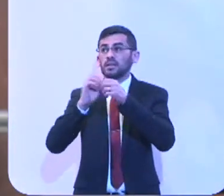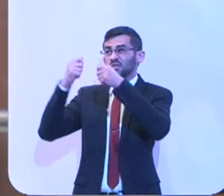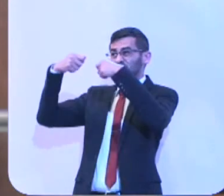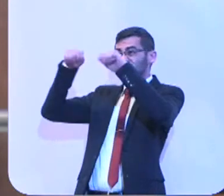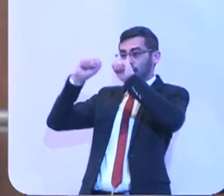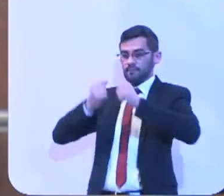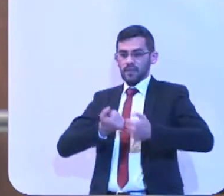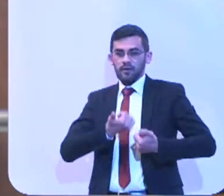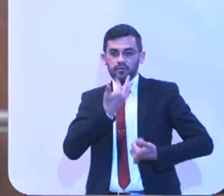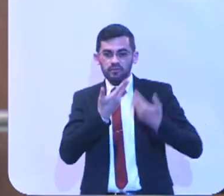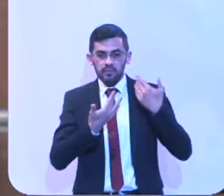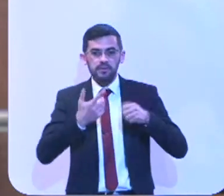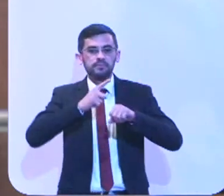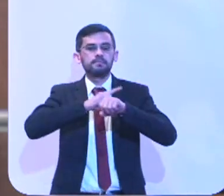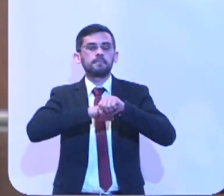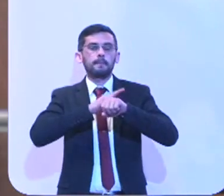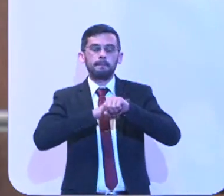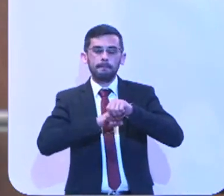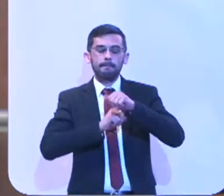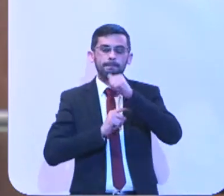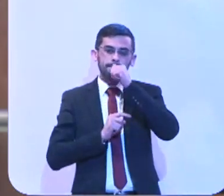avivamento em nossos dias.